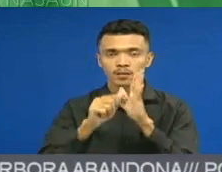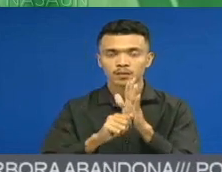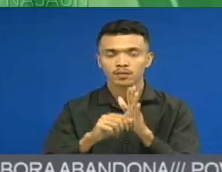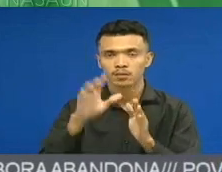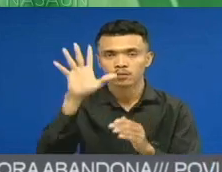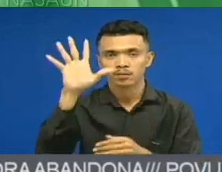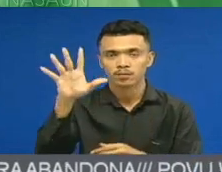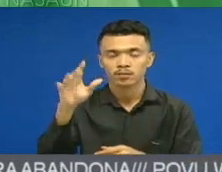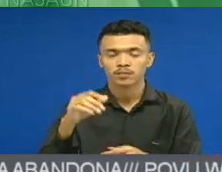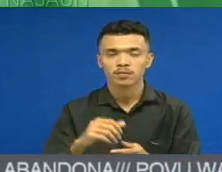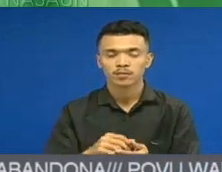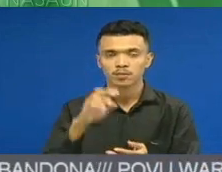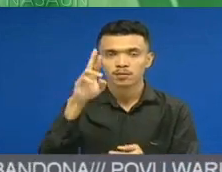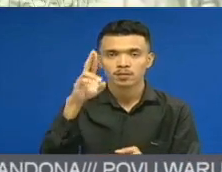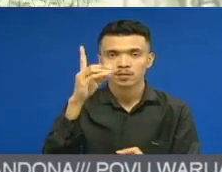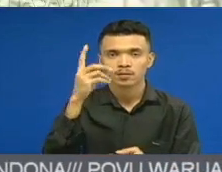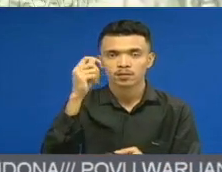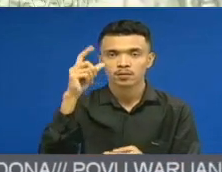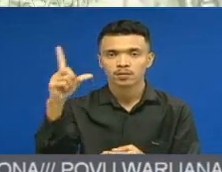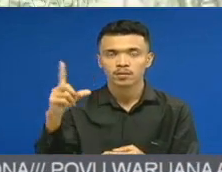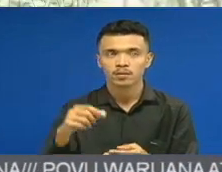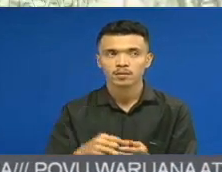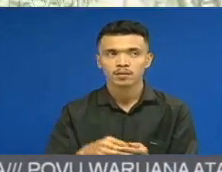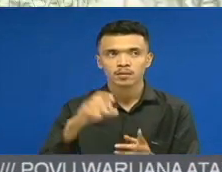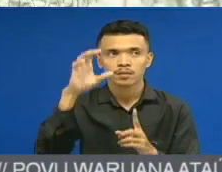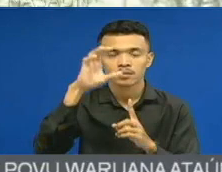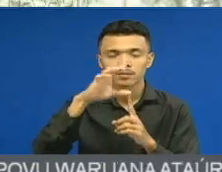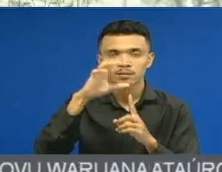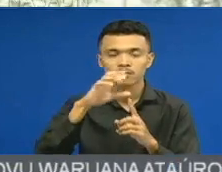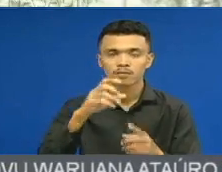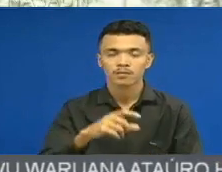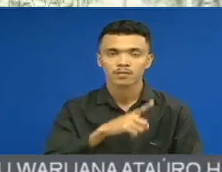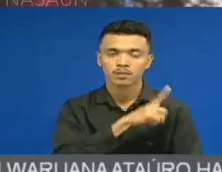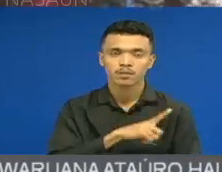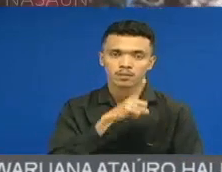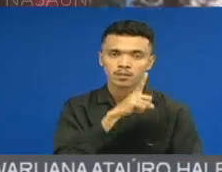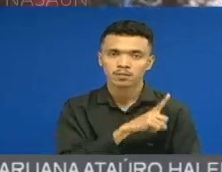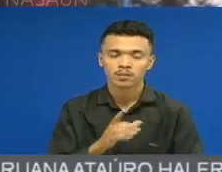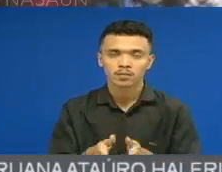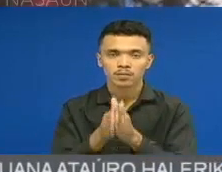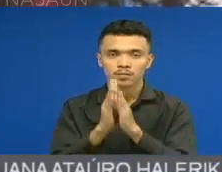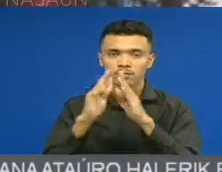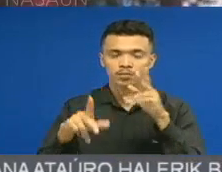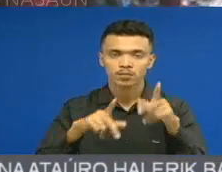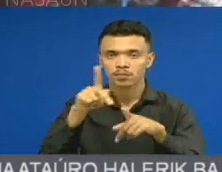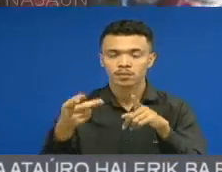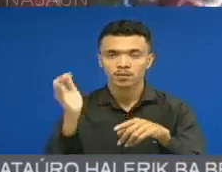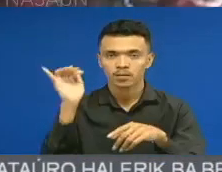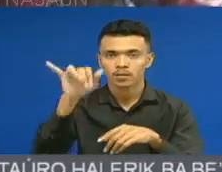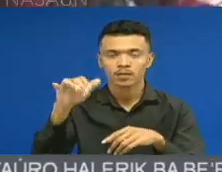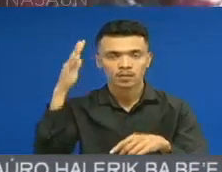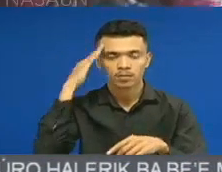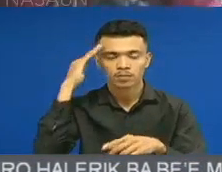5, Constituição da República. Tenente General reformado ler ano Timor Russo comunidade Sira, atual reflexão